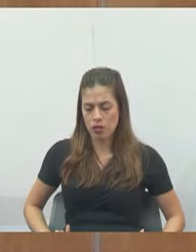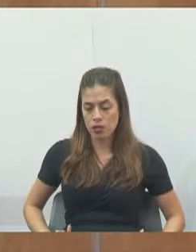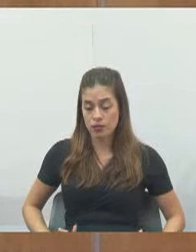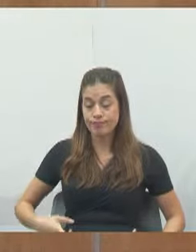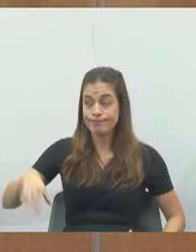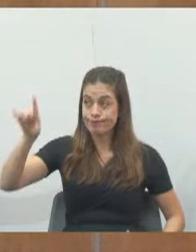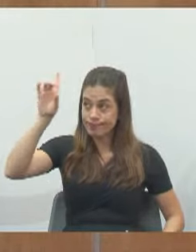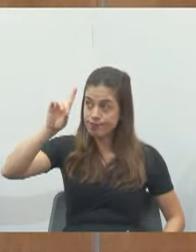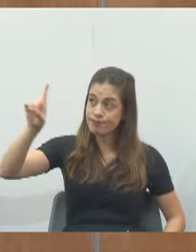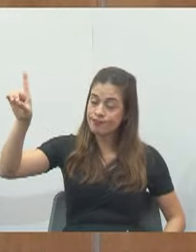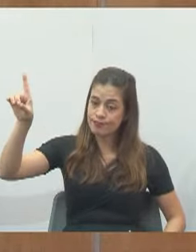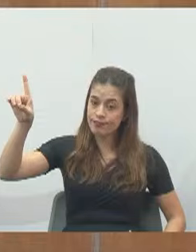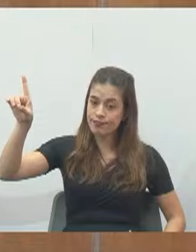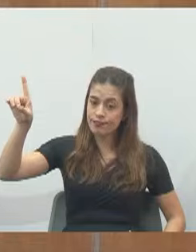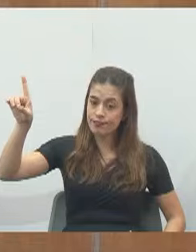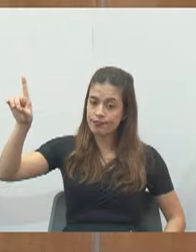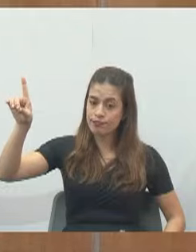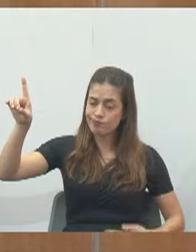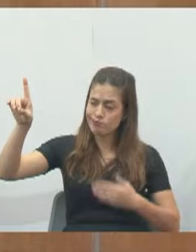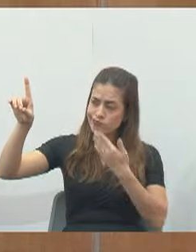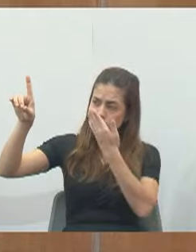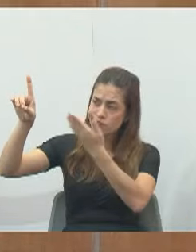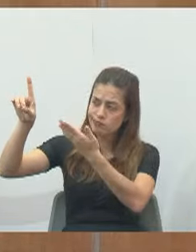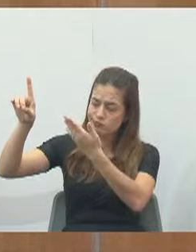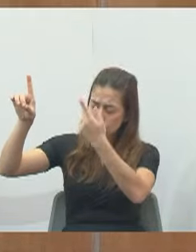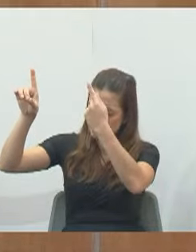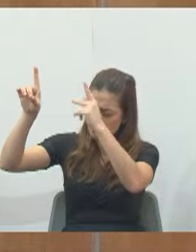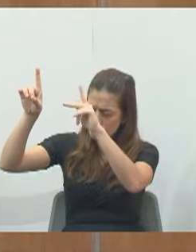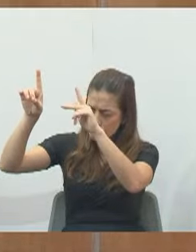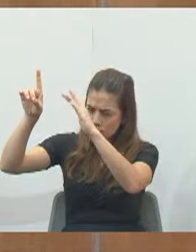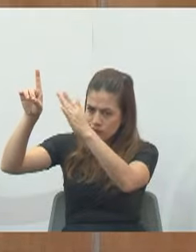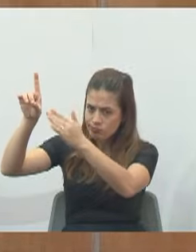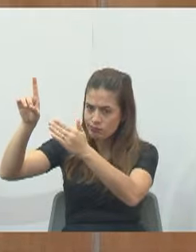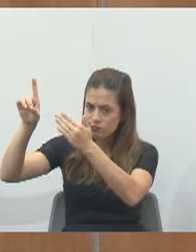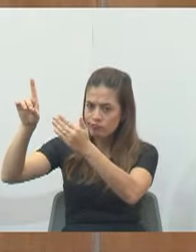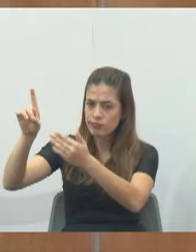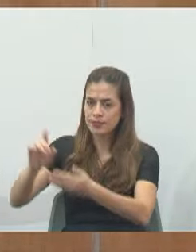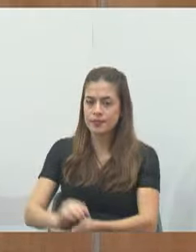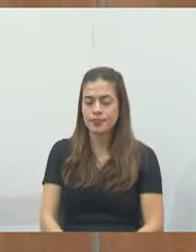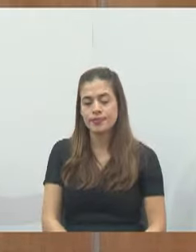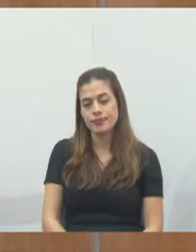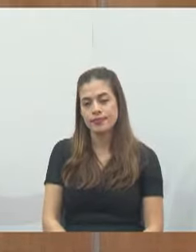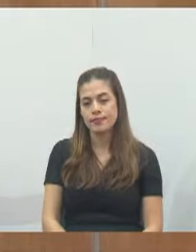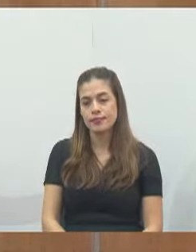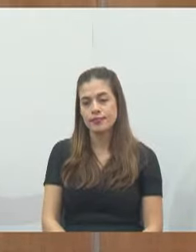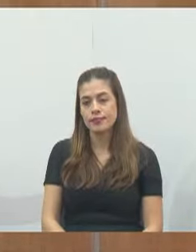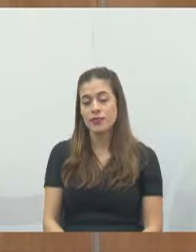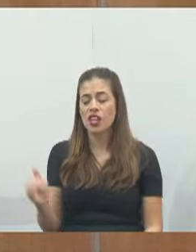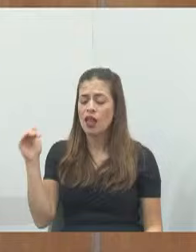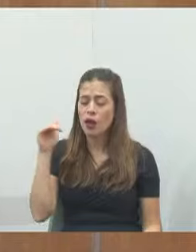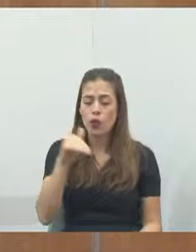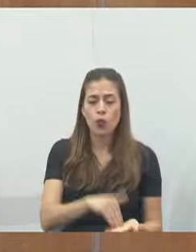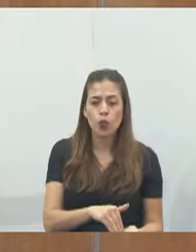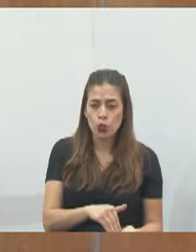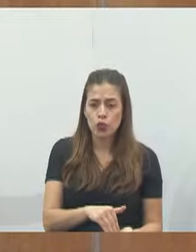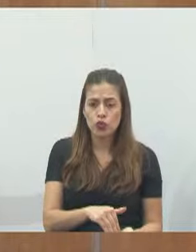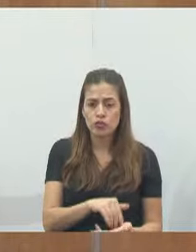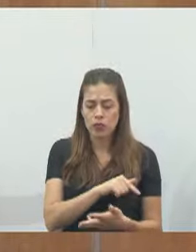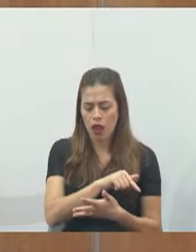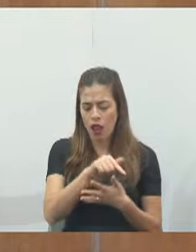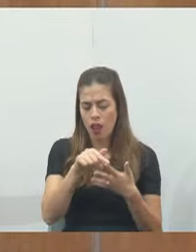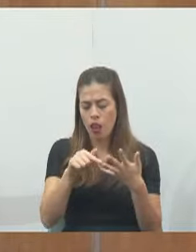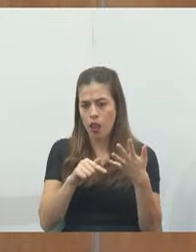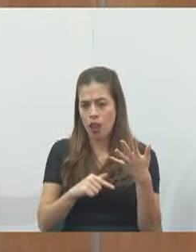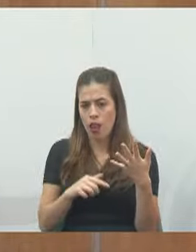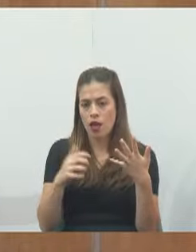Deus, por Ele e para Ele. E a última, desses cinco, né?